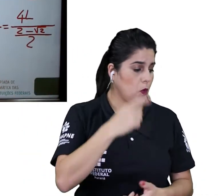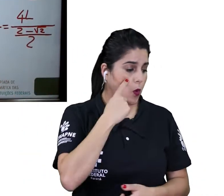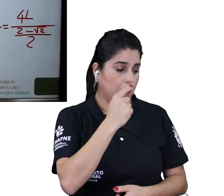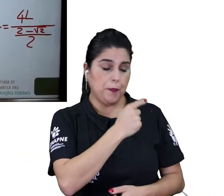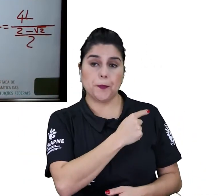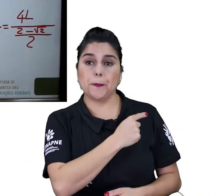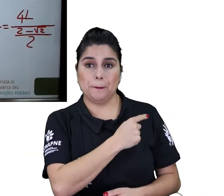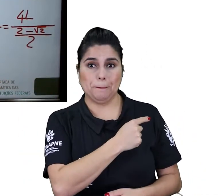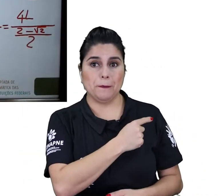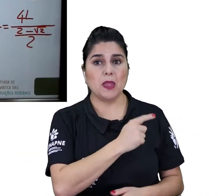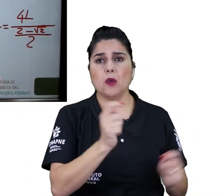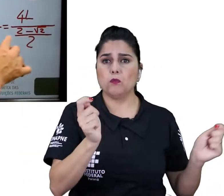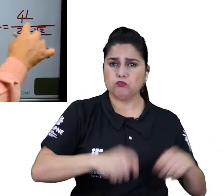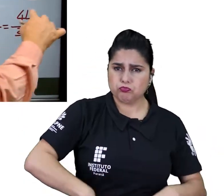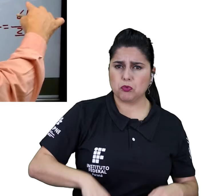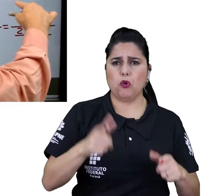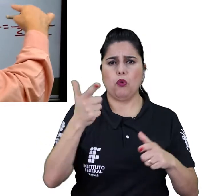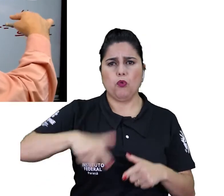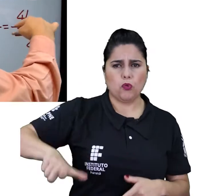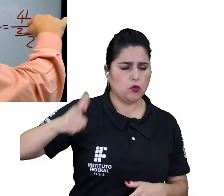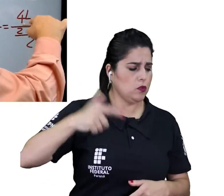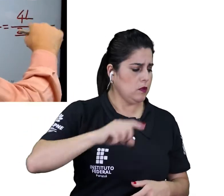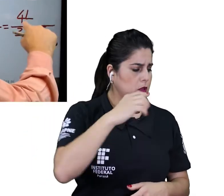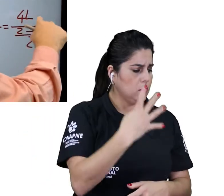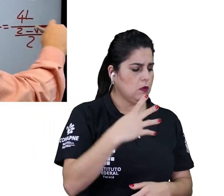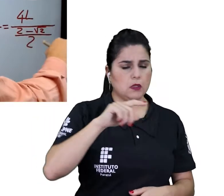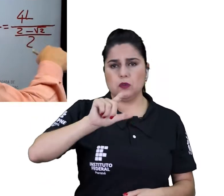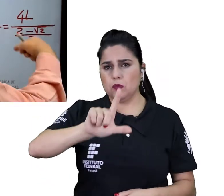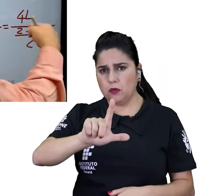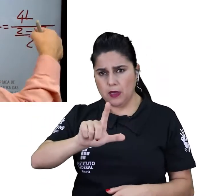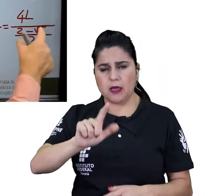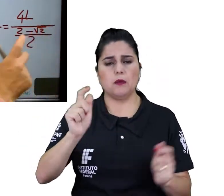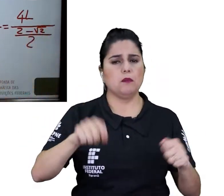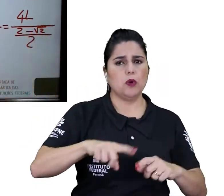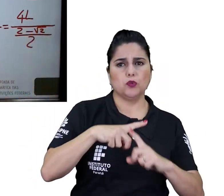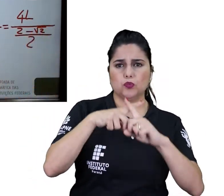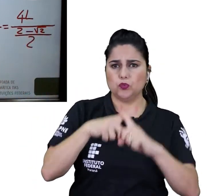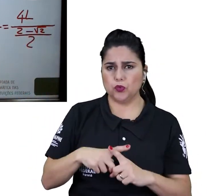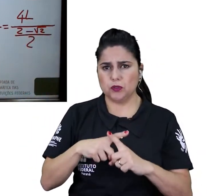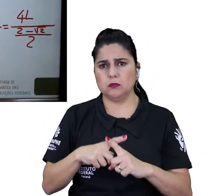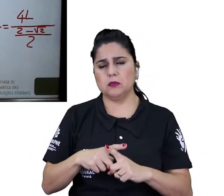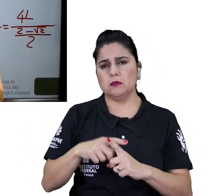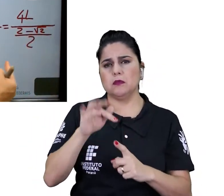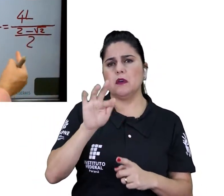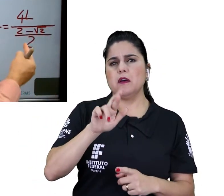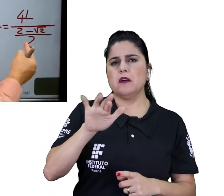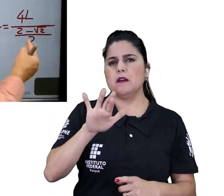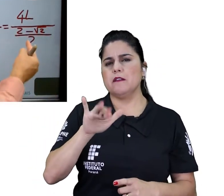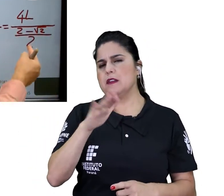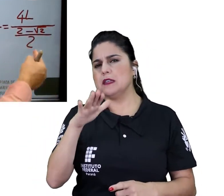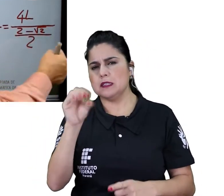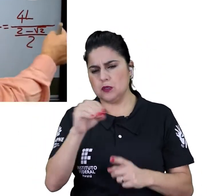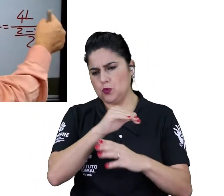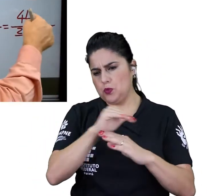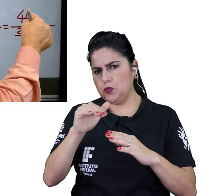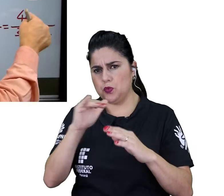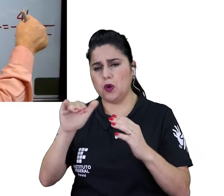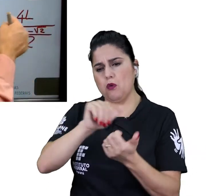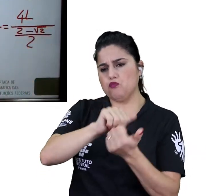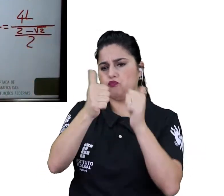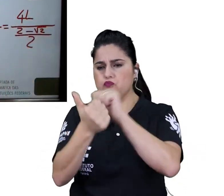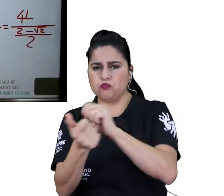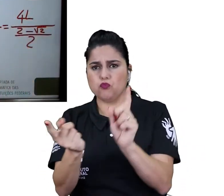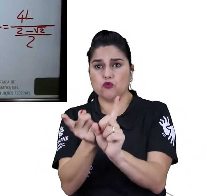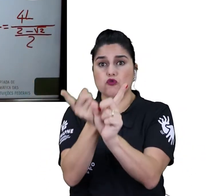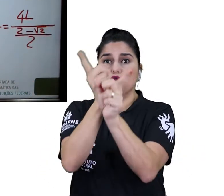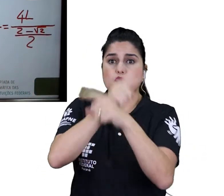gente pode repetir 4L e multiplicar por essa fração invertendo ela. Ao inverter ela, esse 2 vem